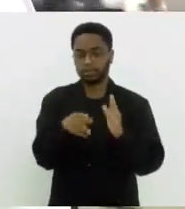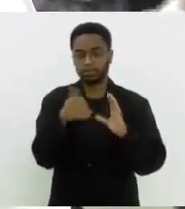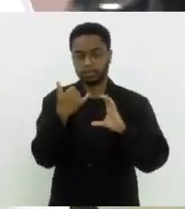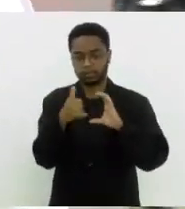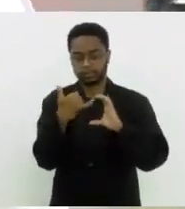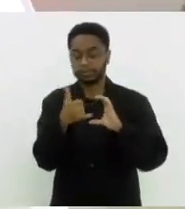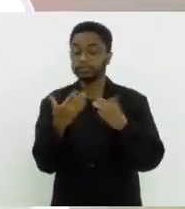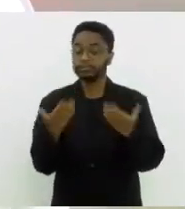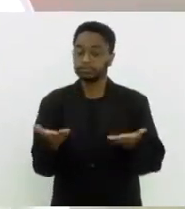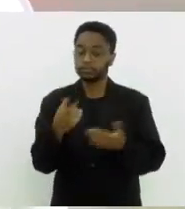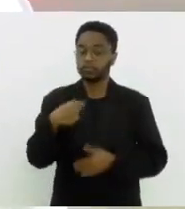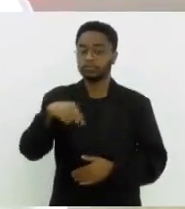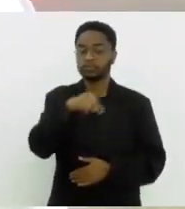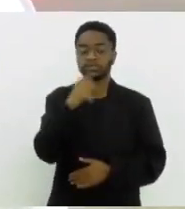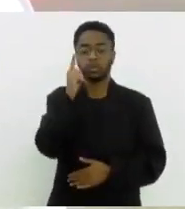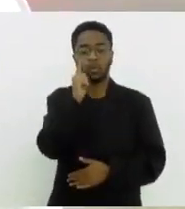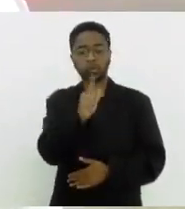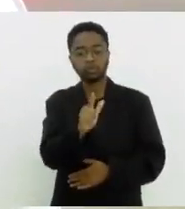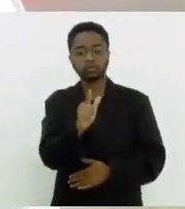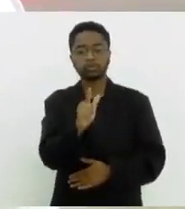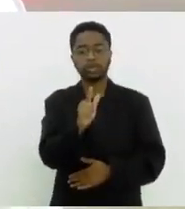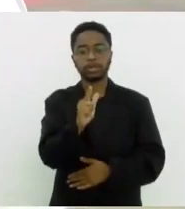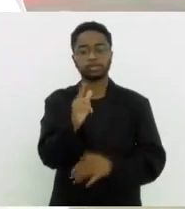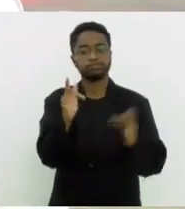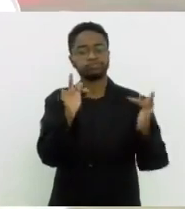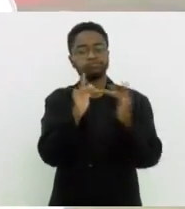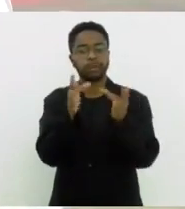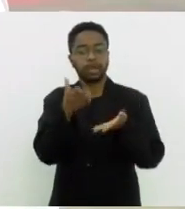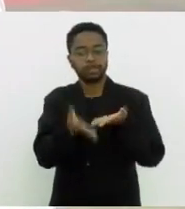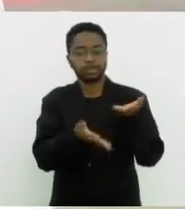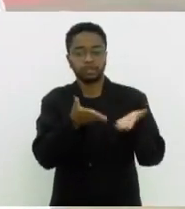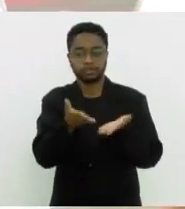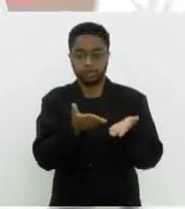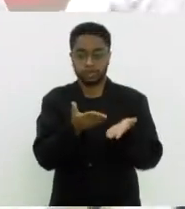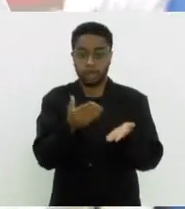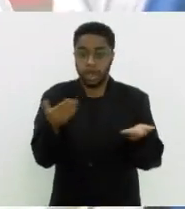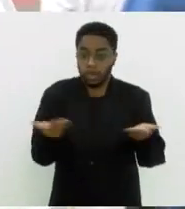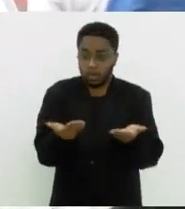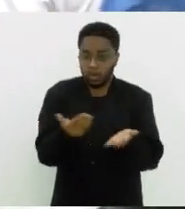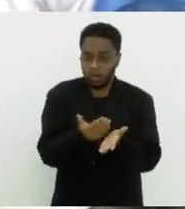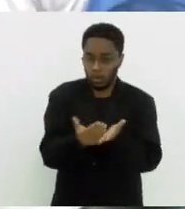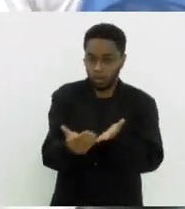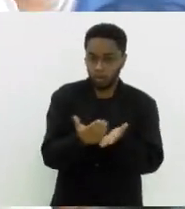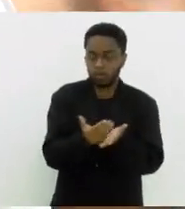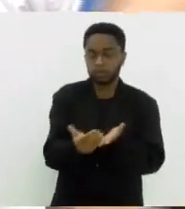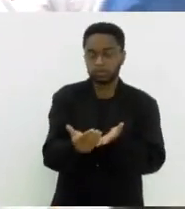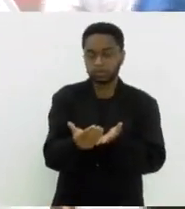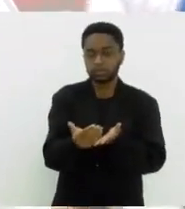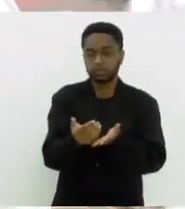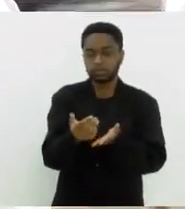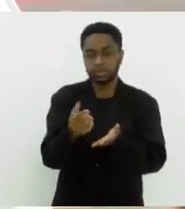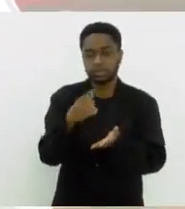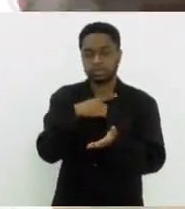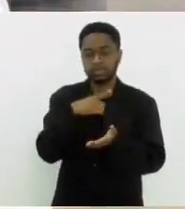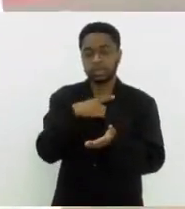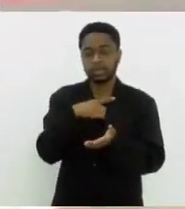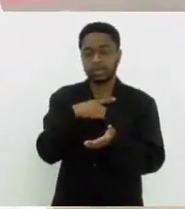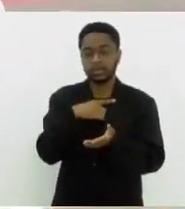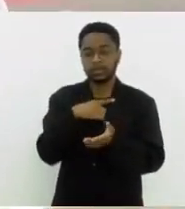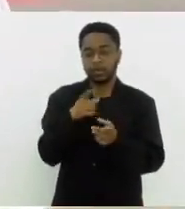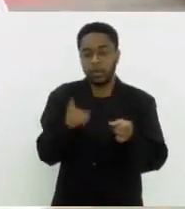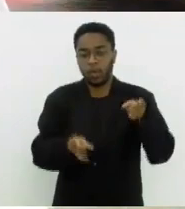ali você consegue acessar a esse atendimento, que inicialmente ele é através de uma atendente virtual, a